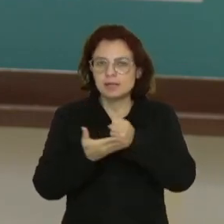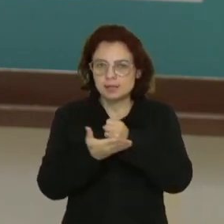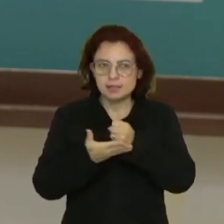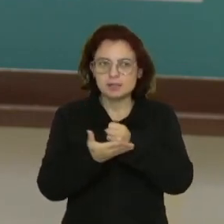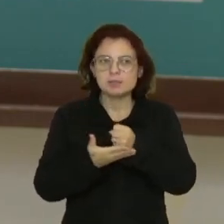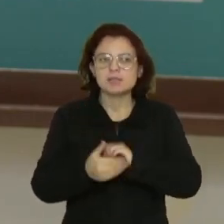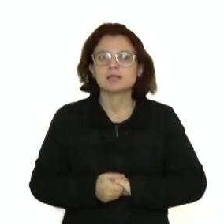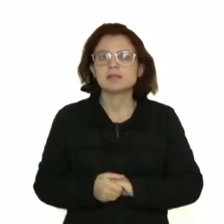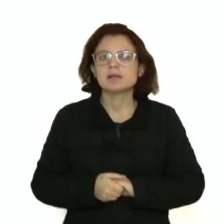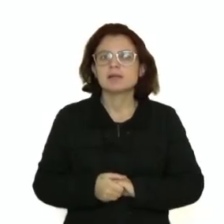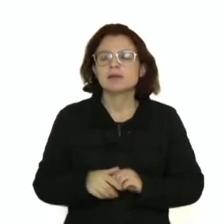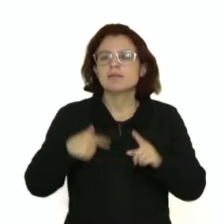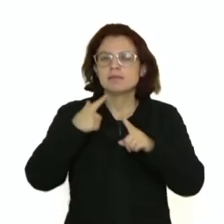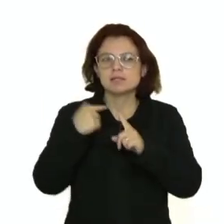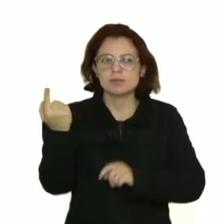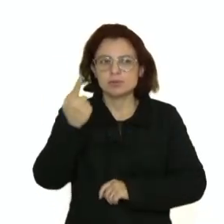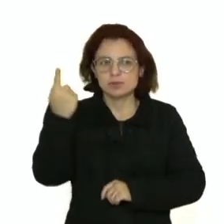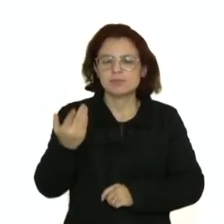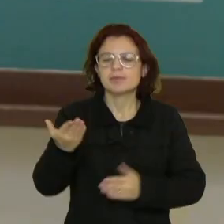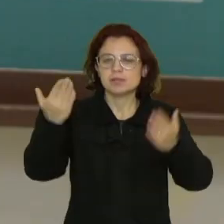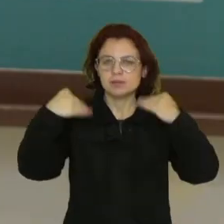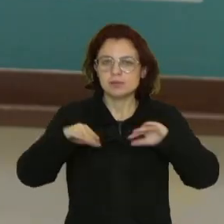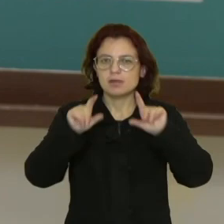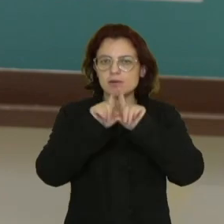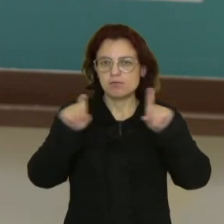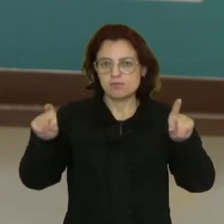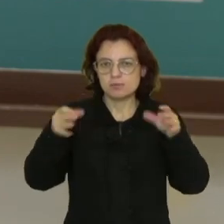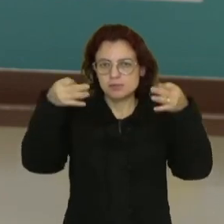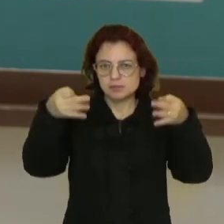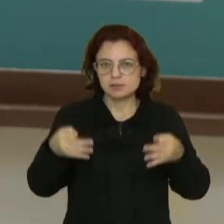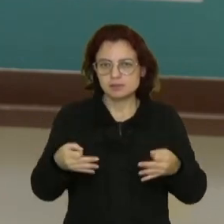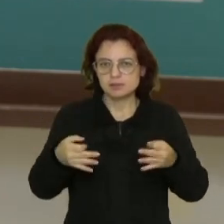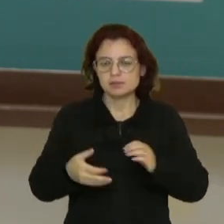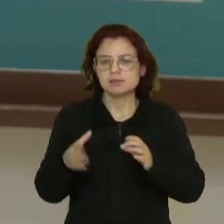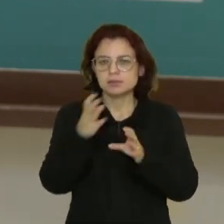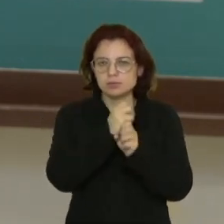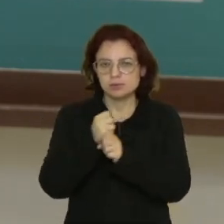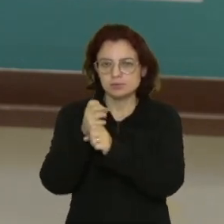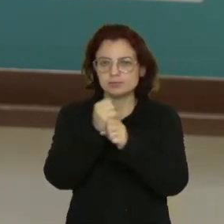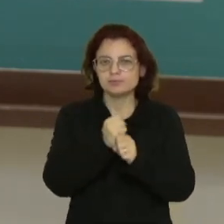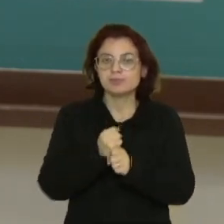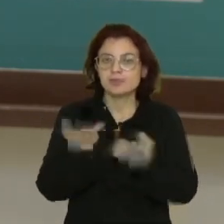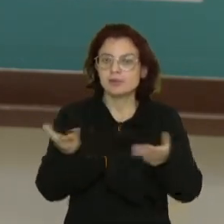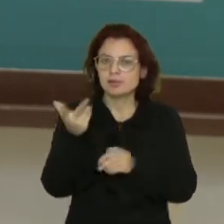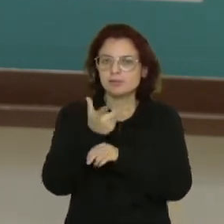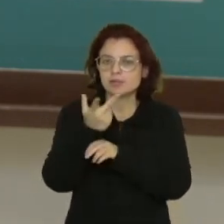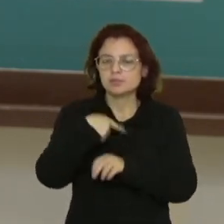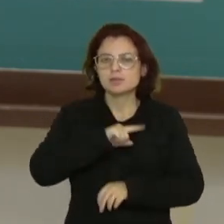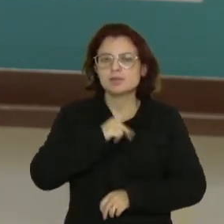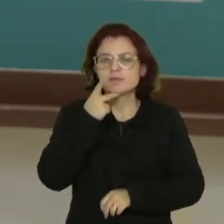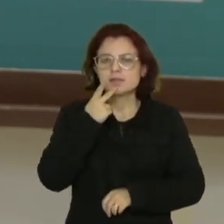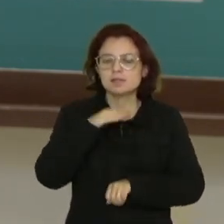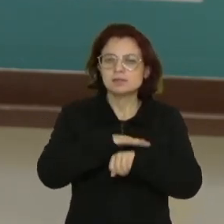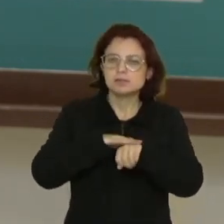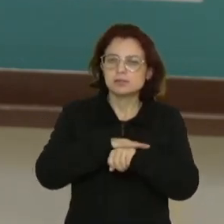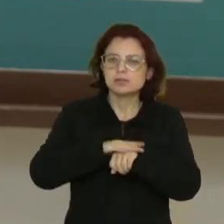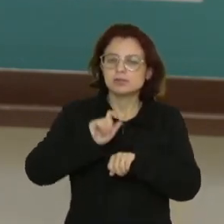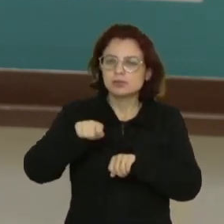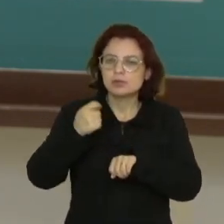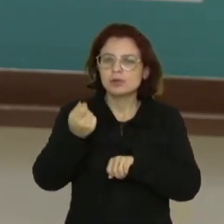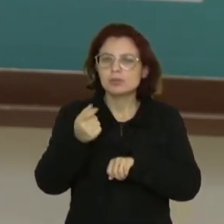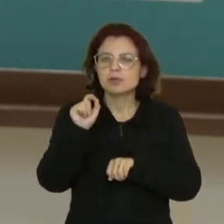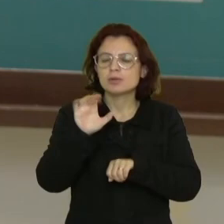ou seja o volume vai ser pi R ao quadrado vezes altura nesse vídeo conversor